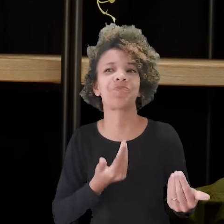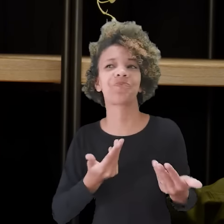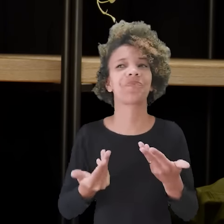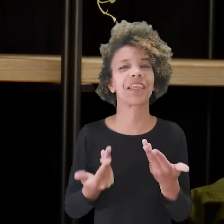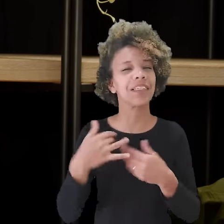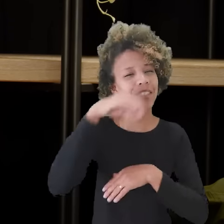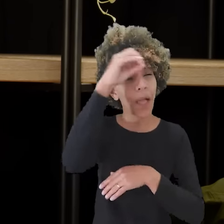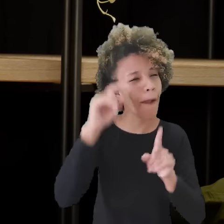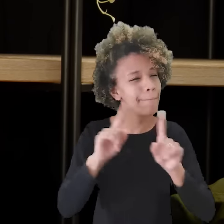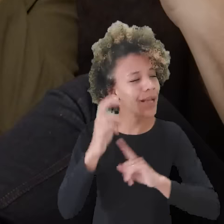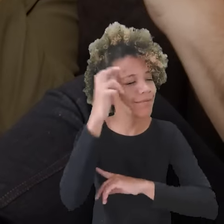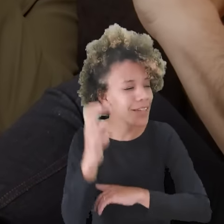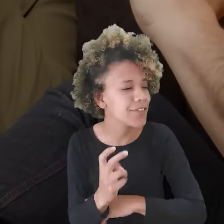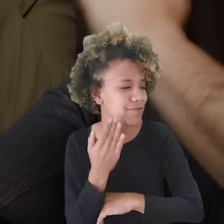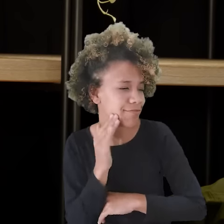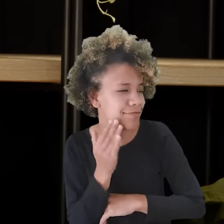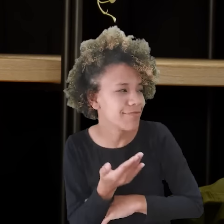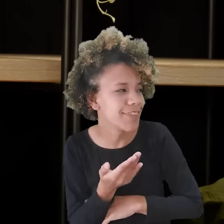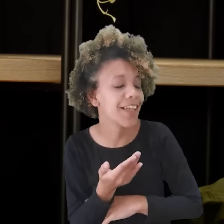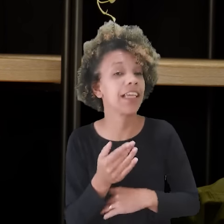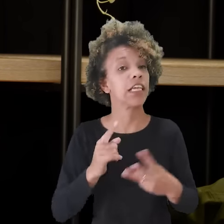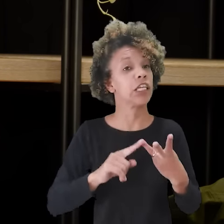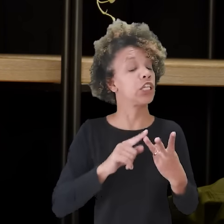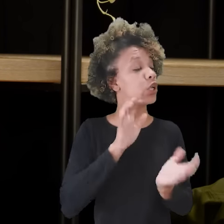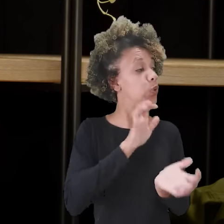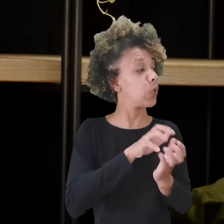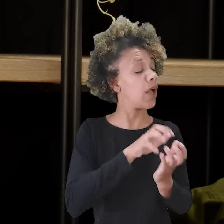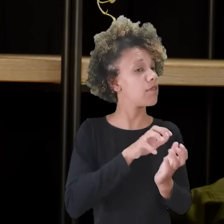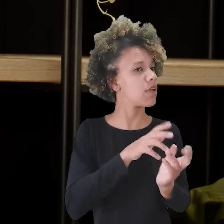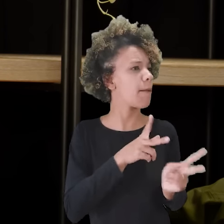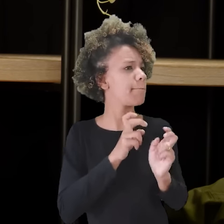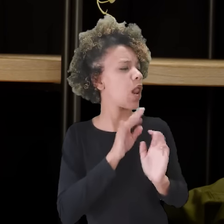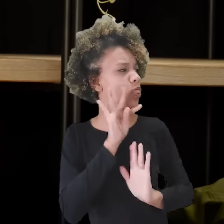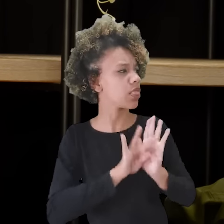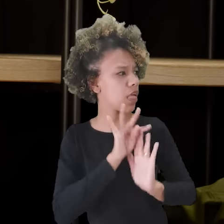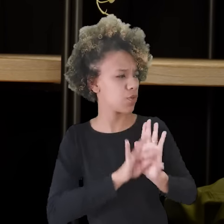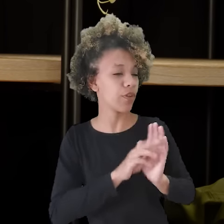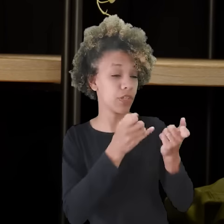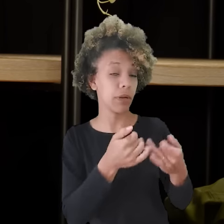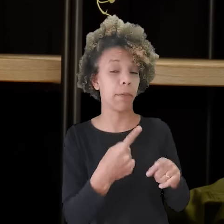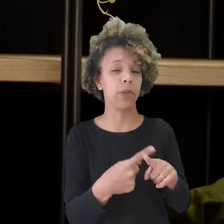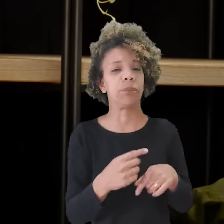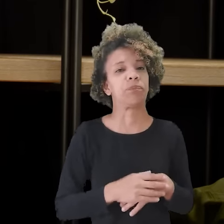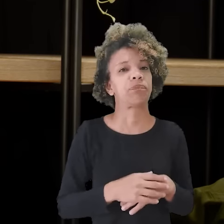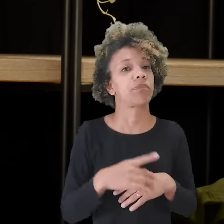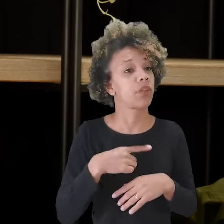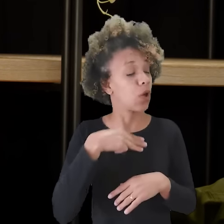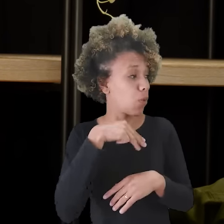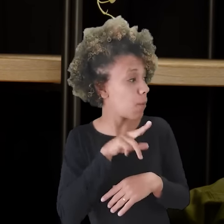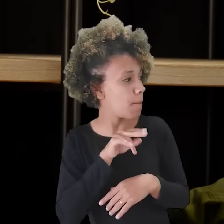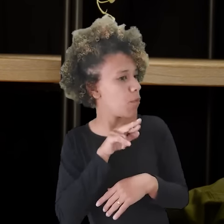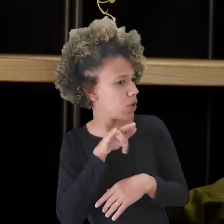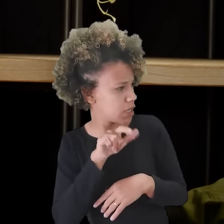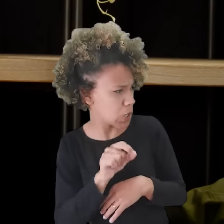ingênua mais inteligente lembra que eu quero dizer e o recifense me dá impressão que o cara do texto vou explicar porquê temos um Murilo